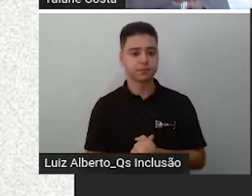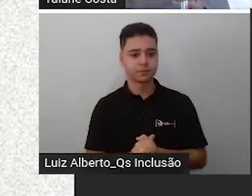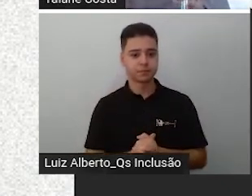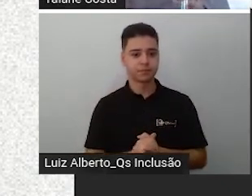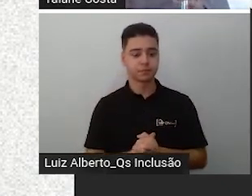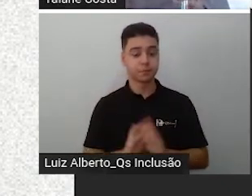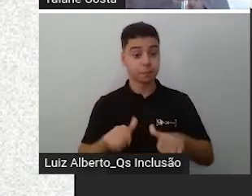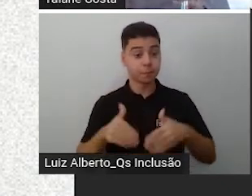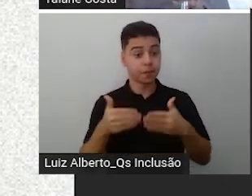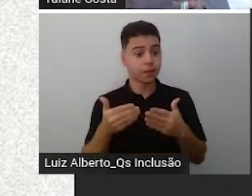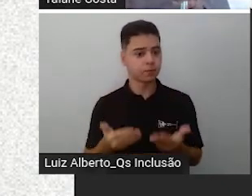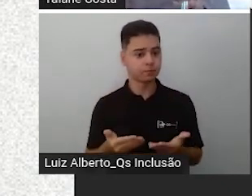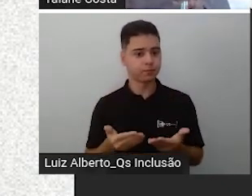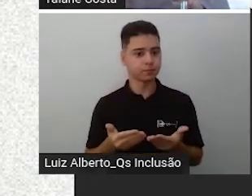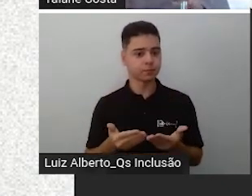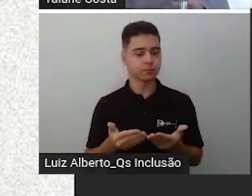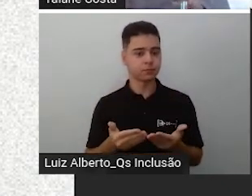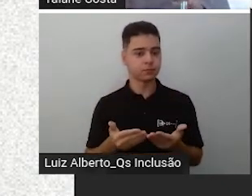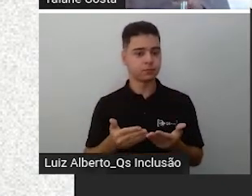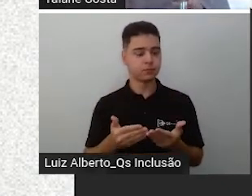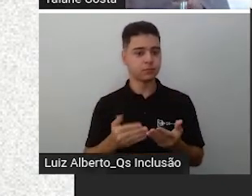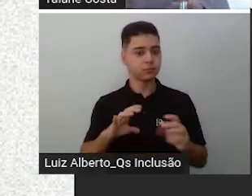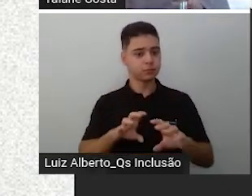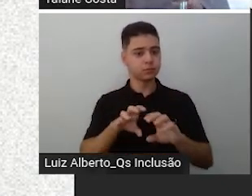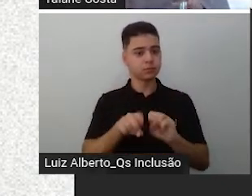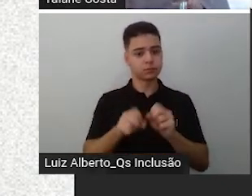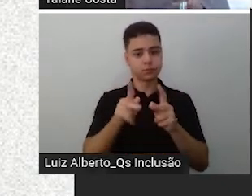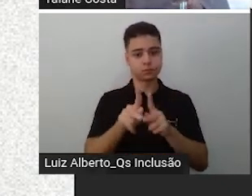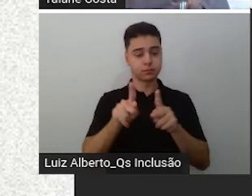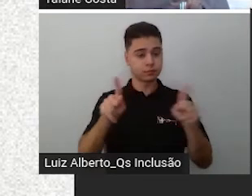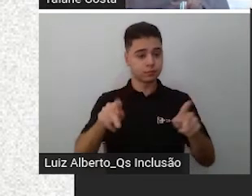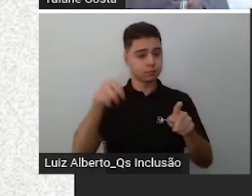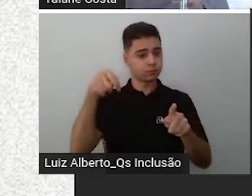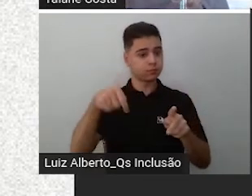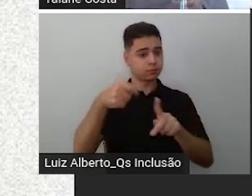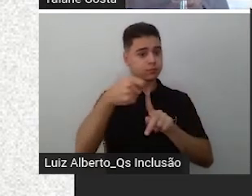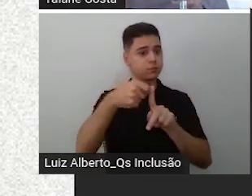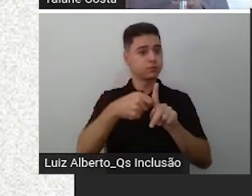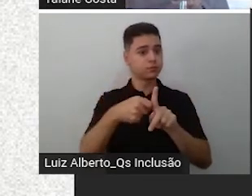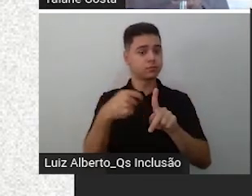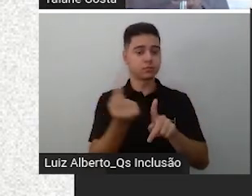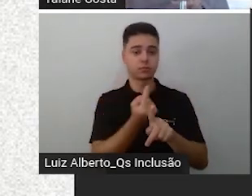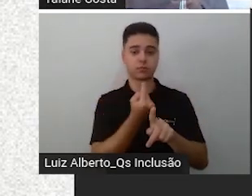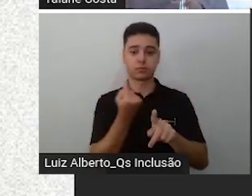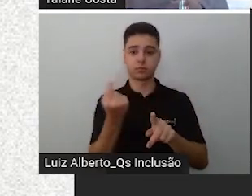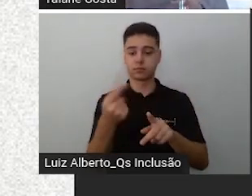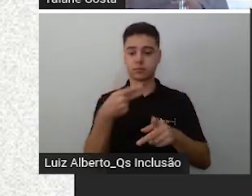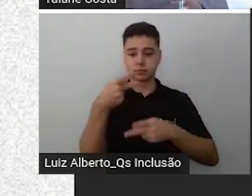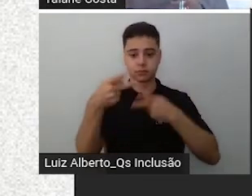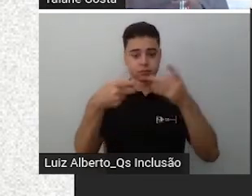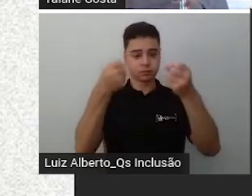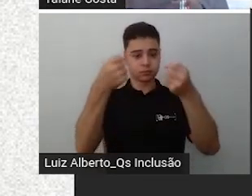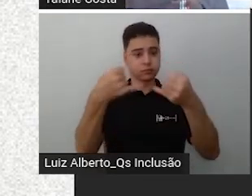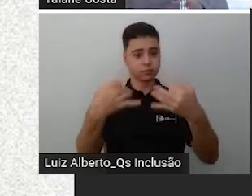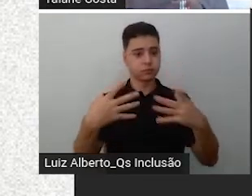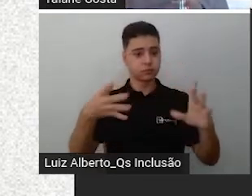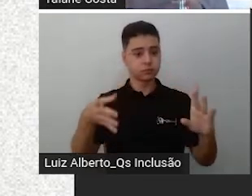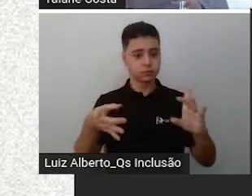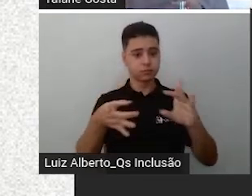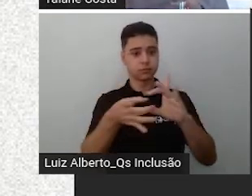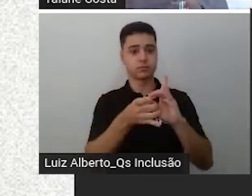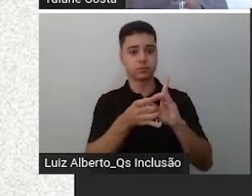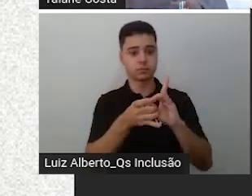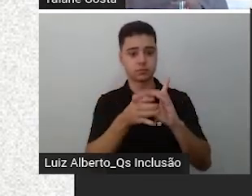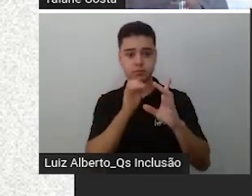Bom, na formação de professores desse mês, nós vamos falar sobre a conexão